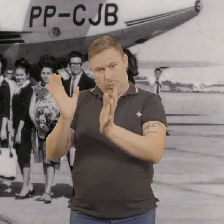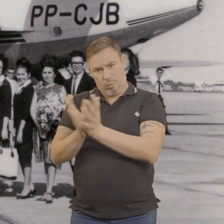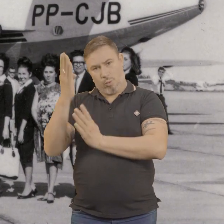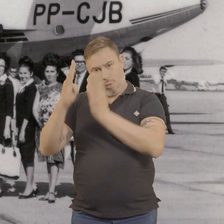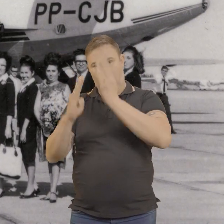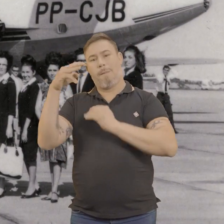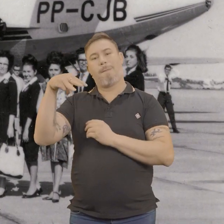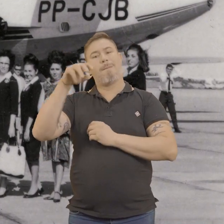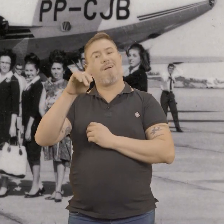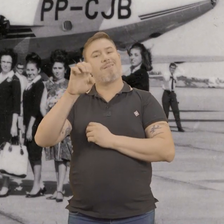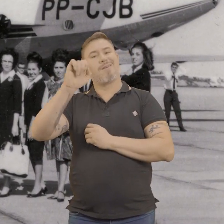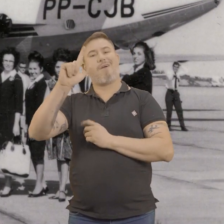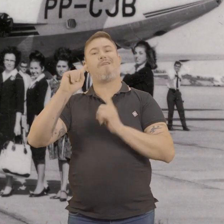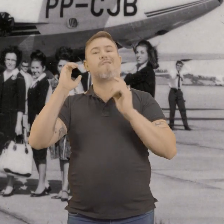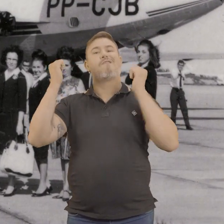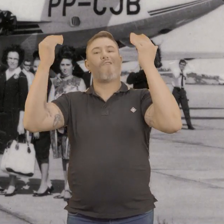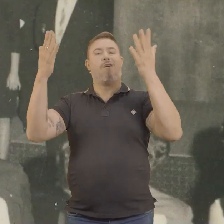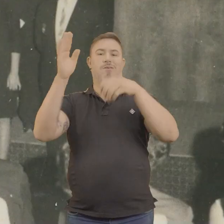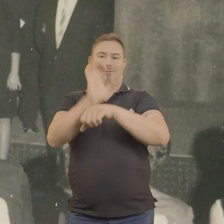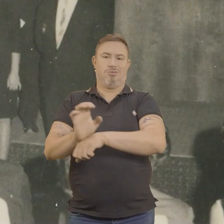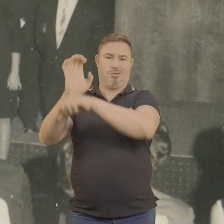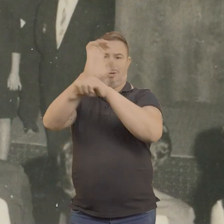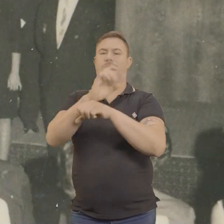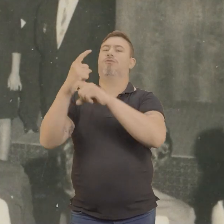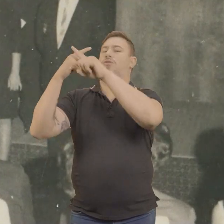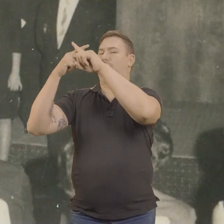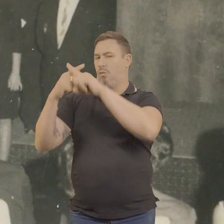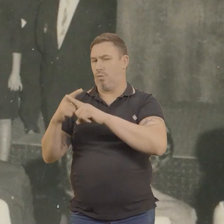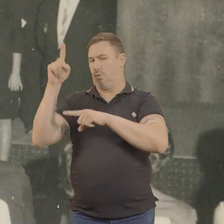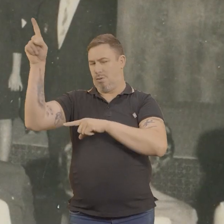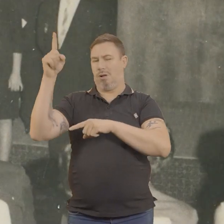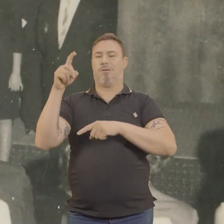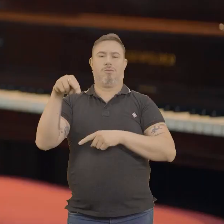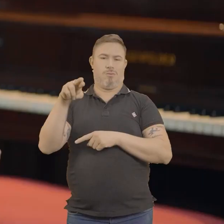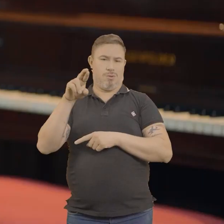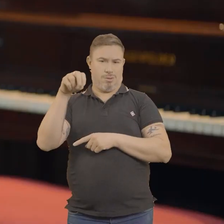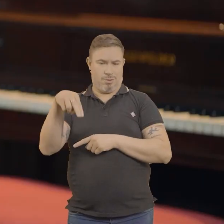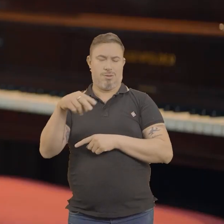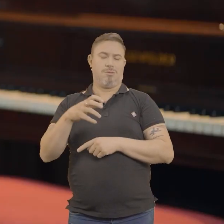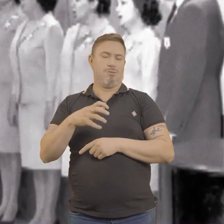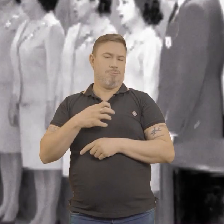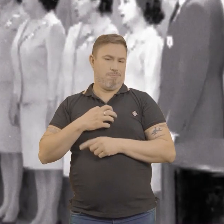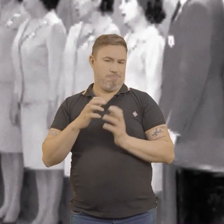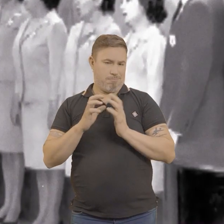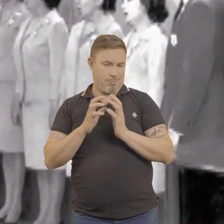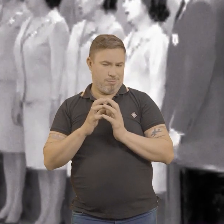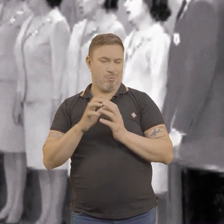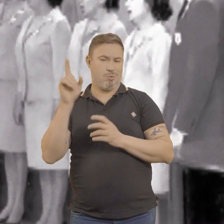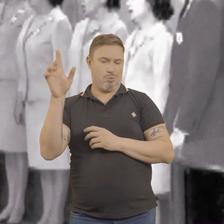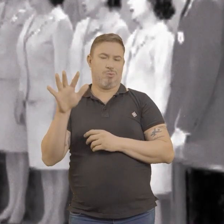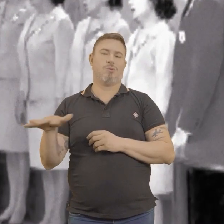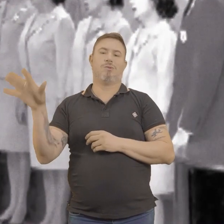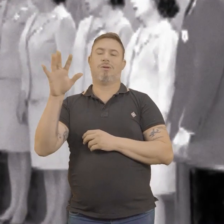para fora do estado. Fomos a concursos no Rio Grande do Norte, em Pernambuco, demos um concerto